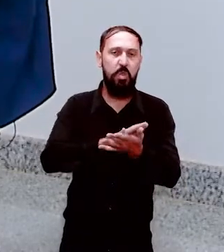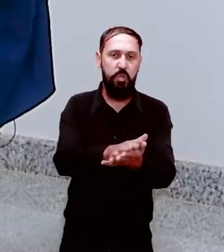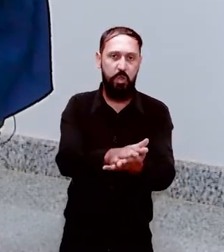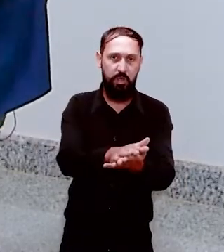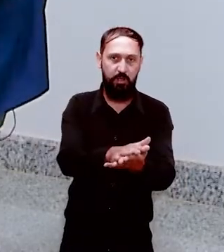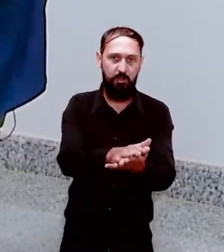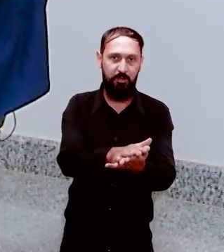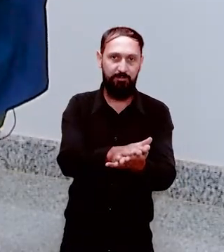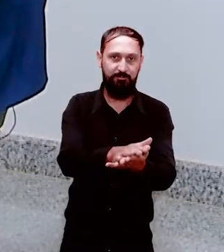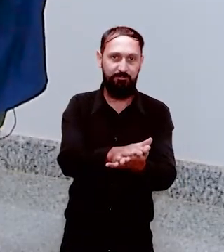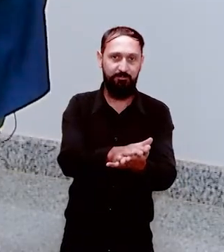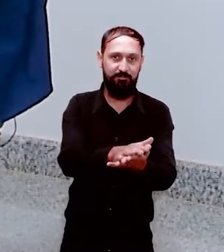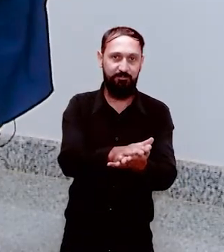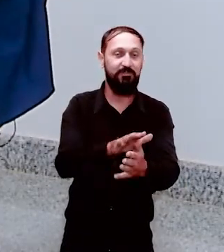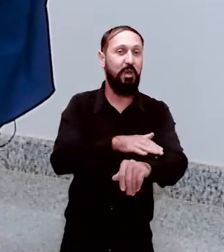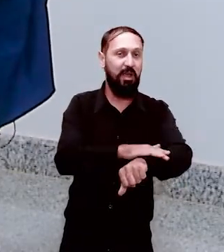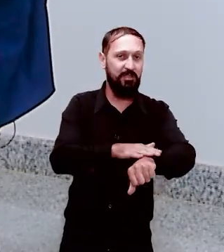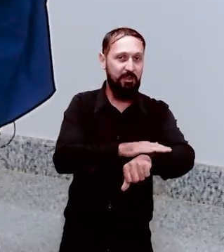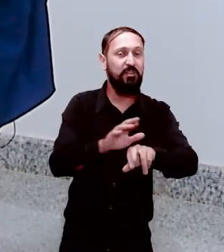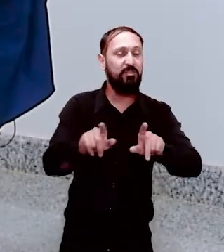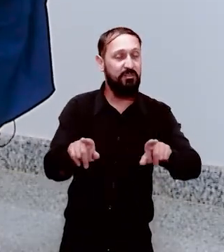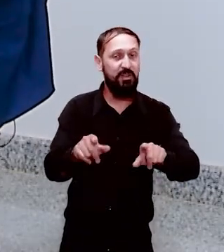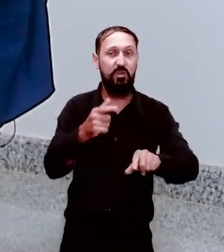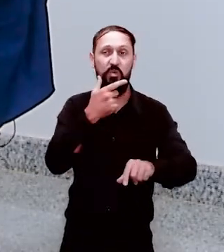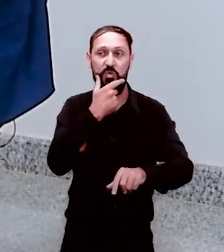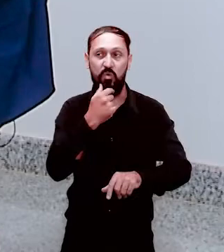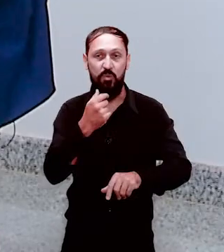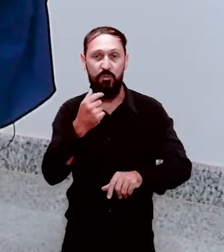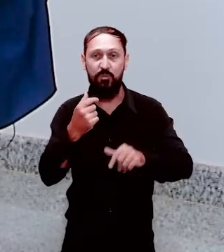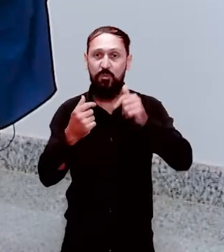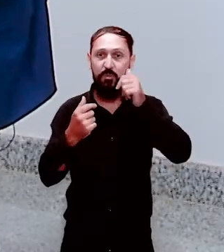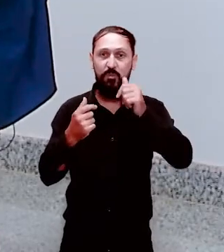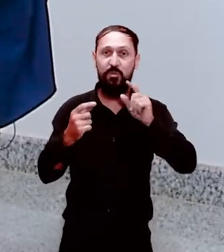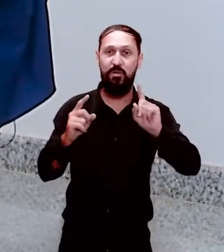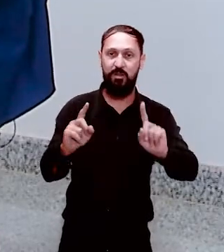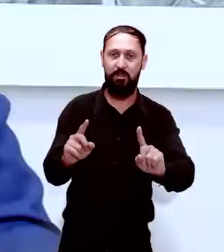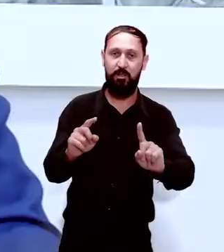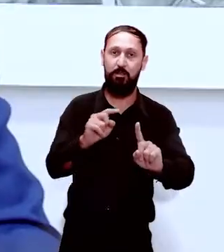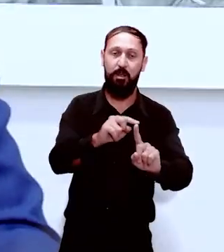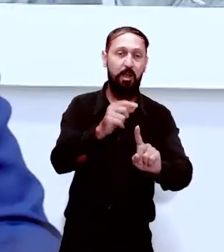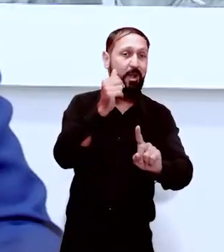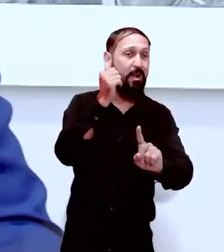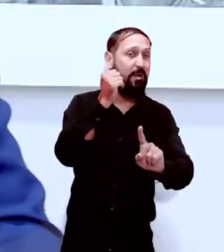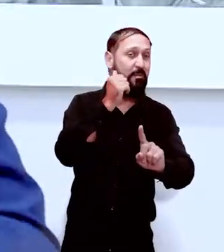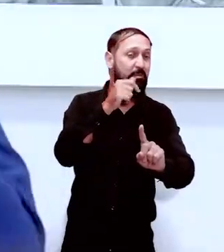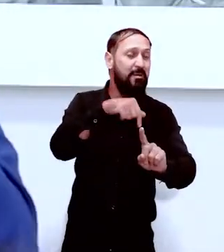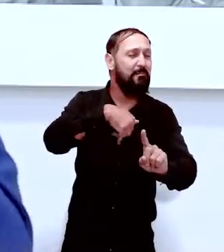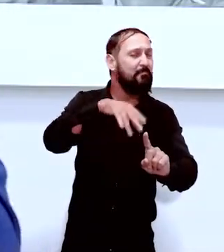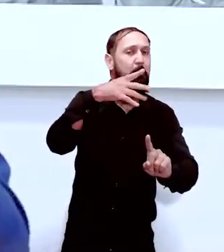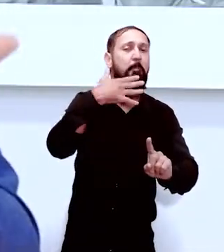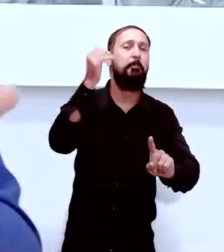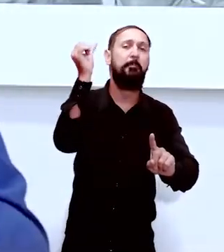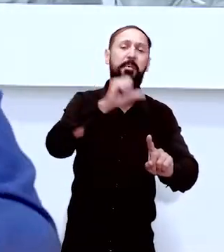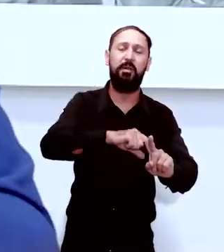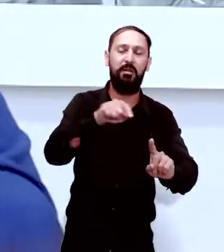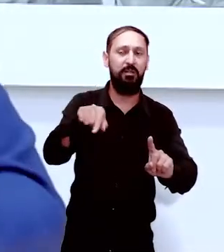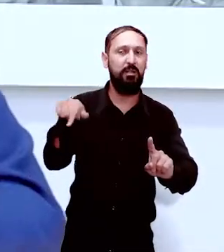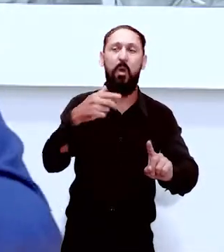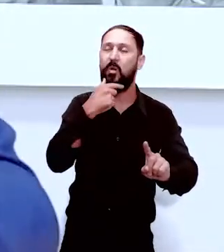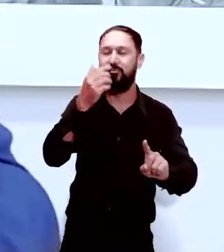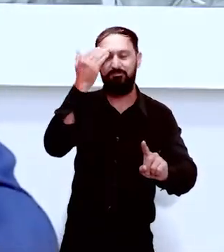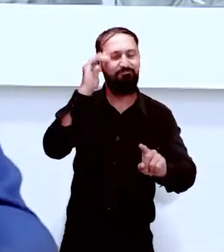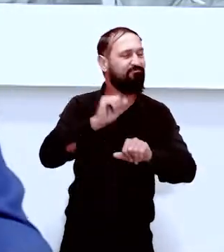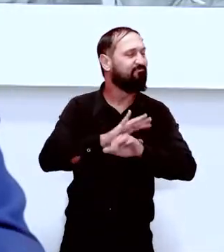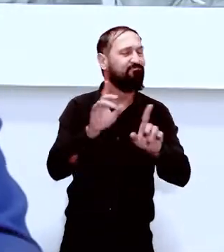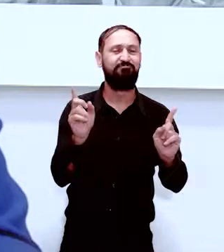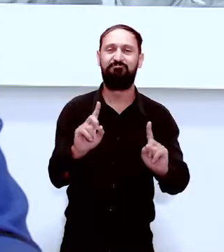racismo difere de homens e de mulheres, né? Sim. A mulher negra, ela tem desafios que o homem negro pode ser solidário,